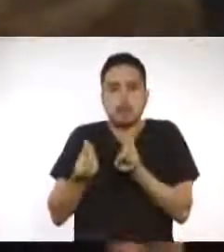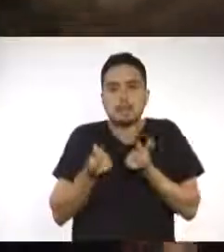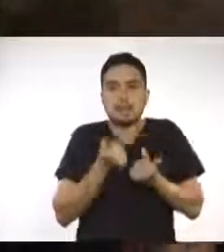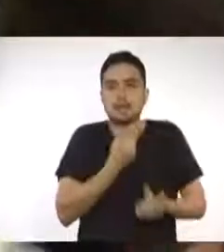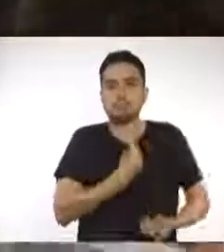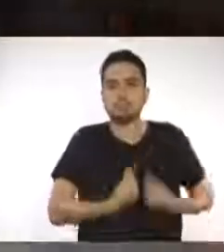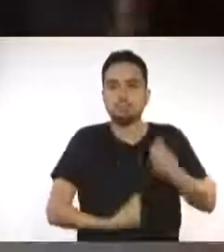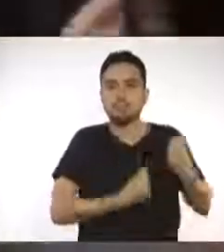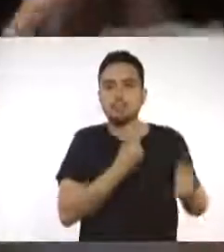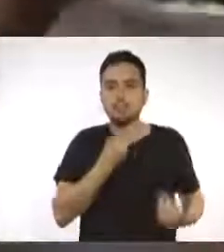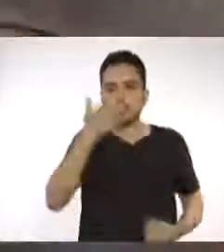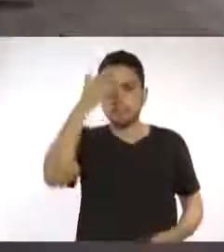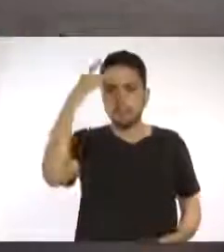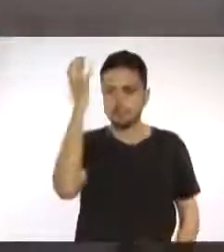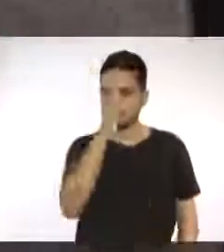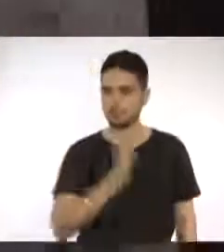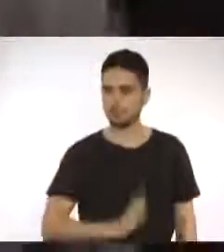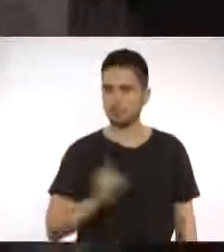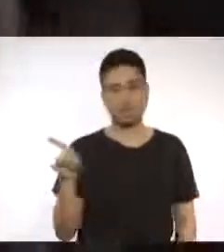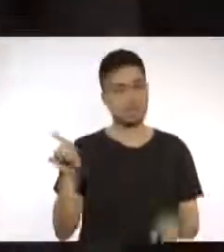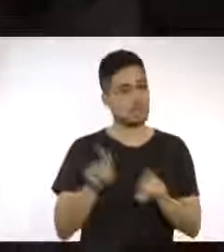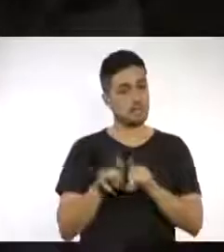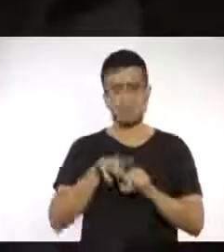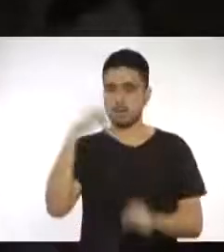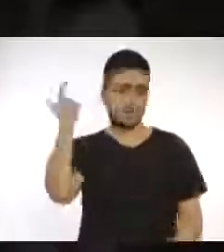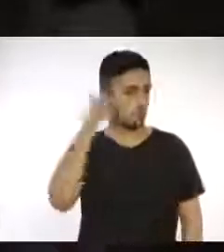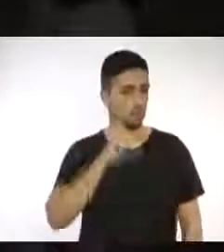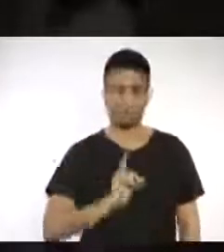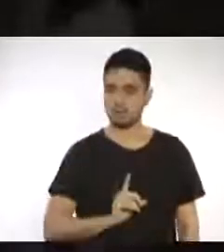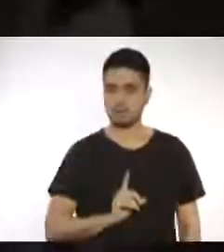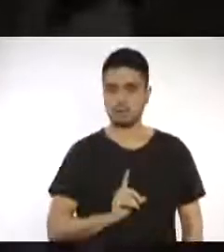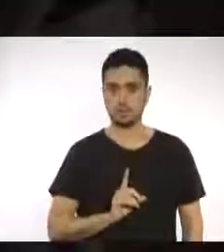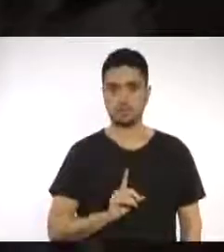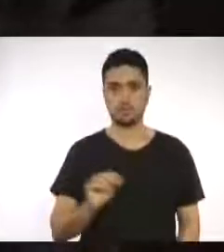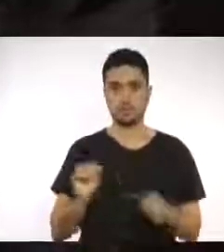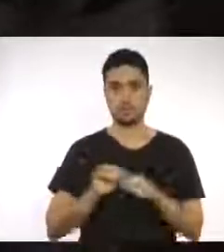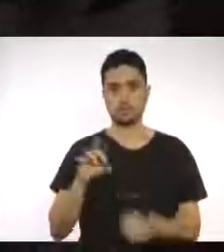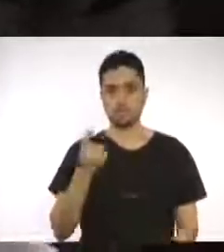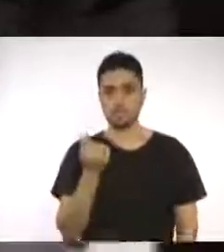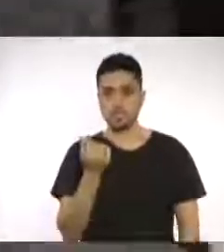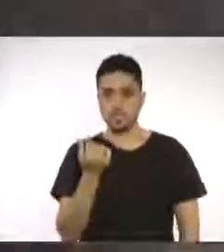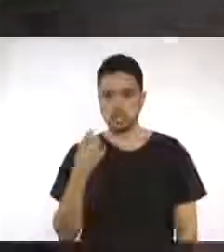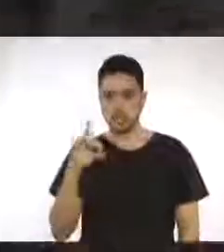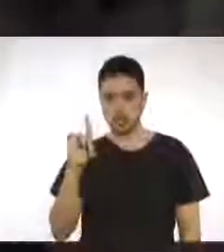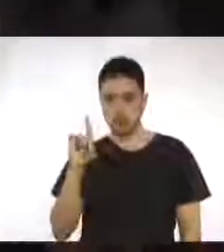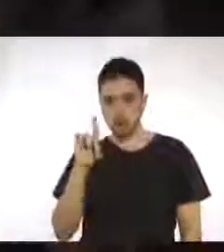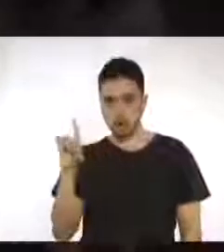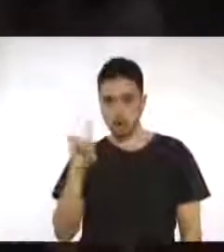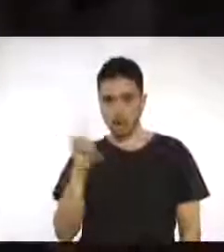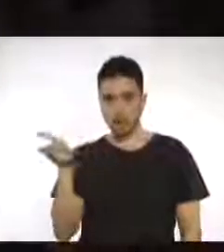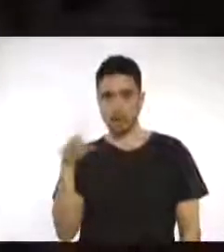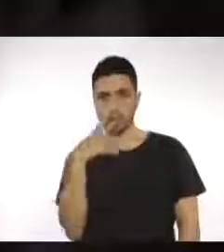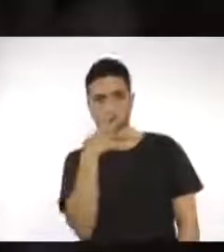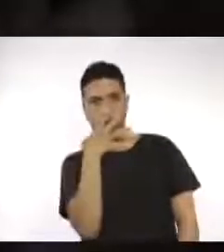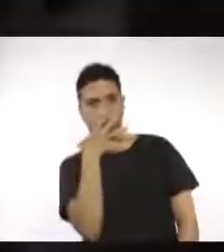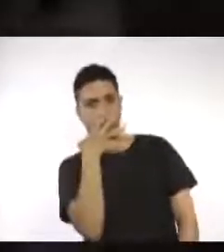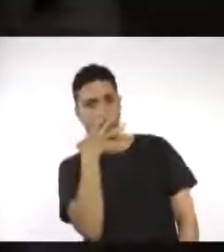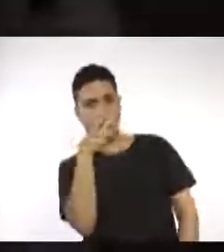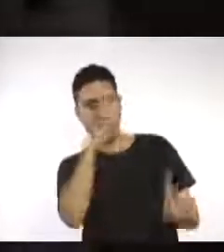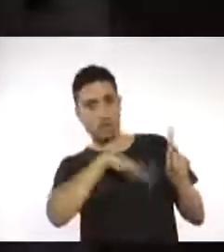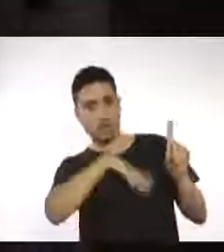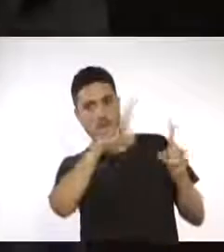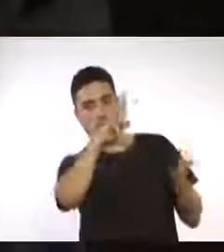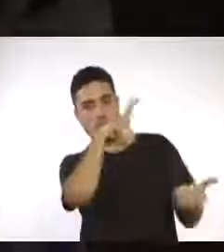dos brasileiros. E ele não conseguiu fazer com o dólar, que ele tanto admira que esteja